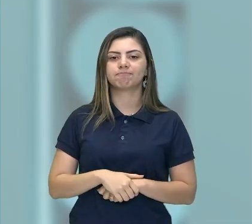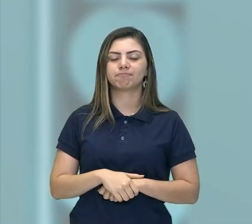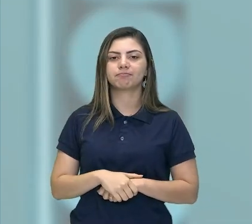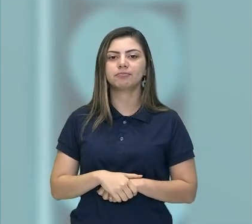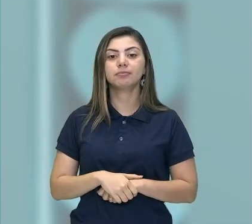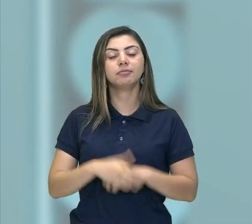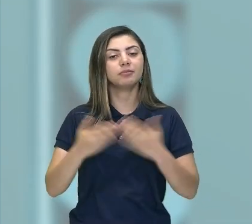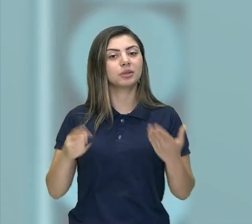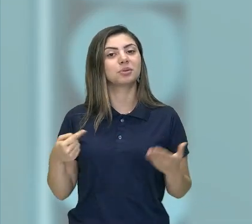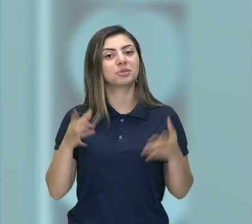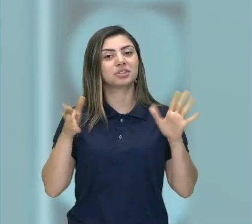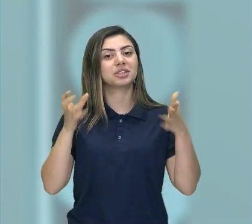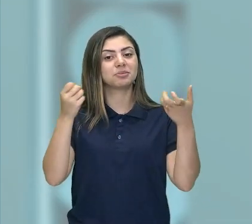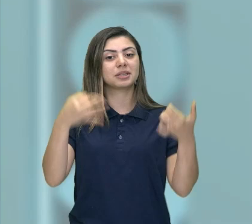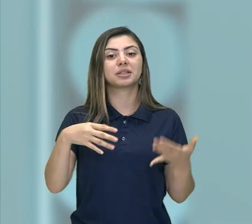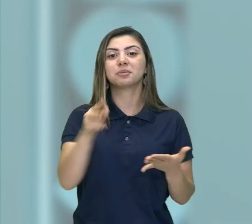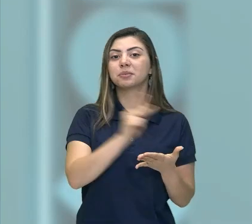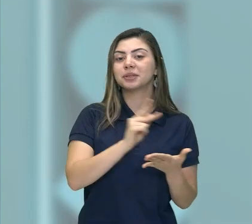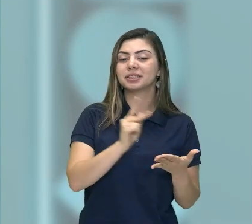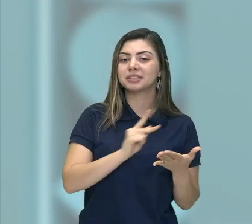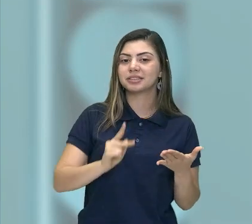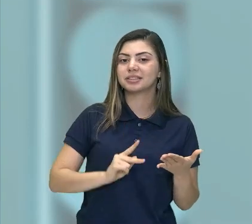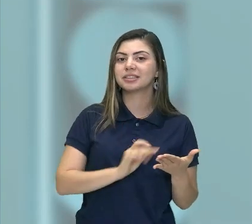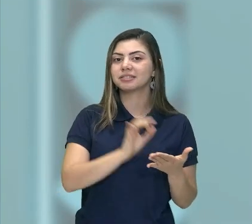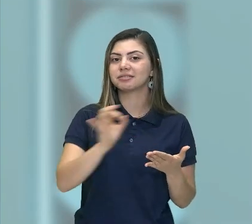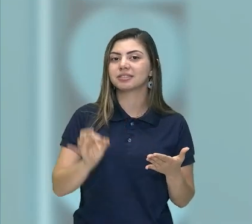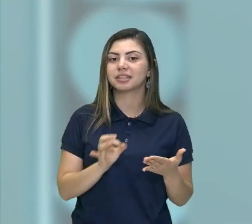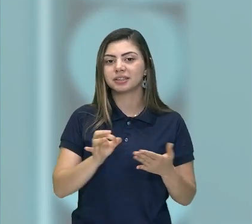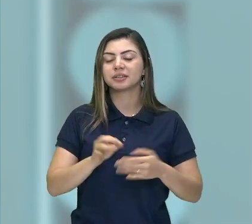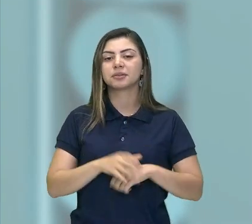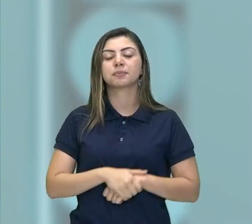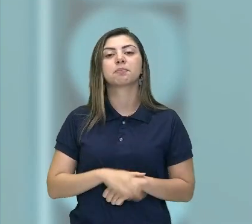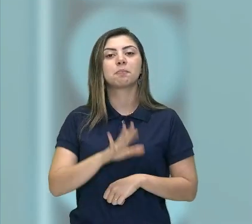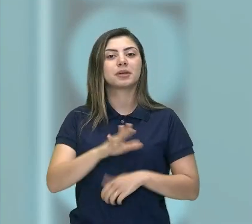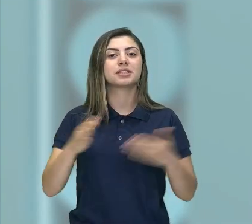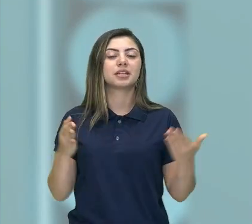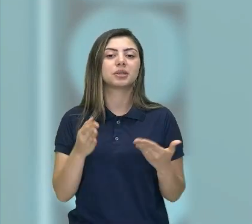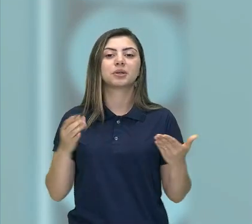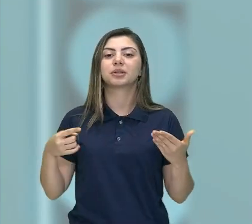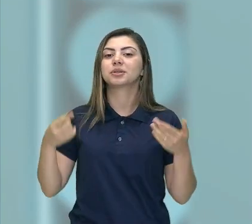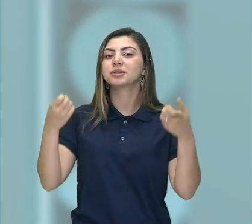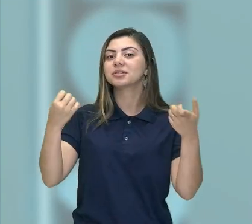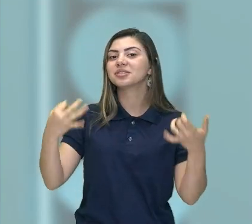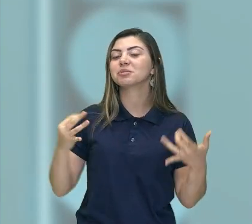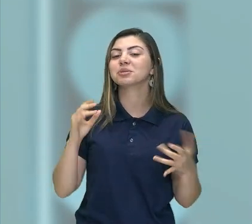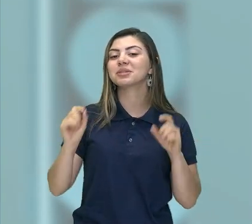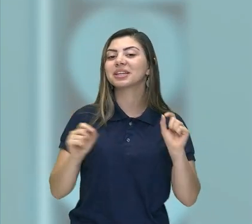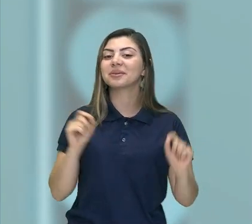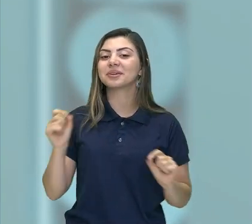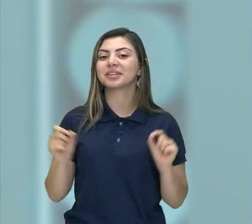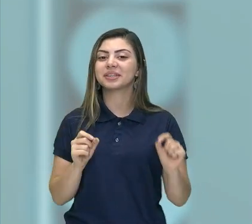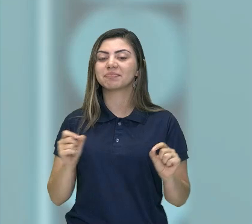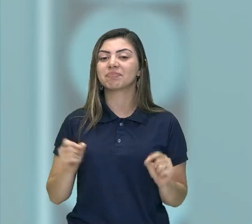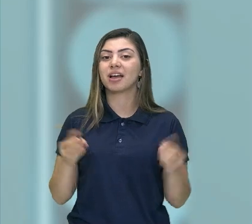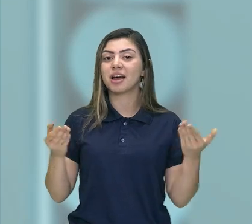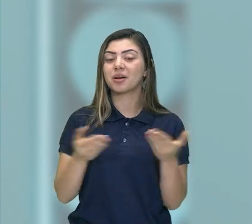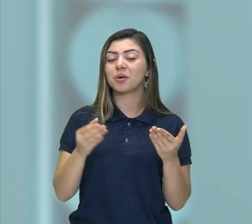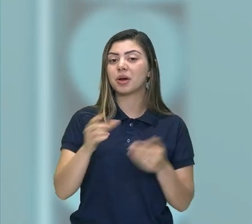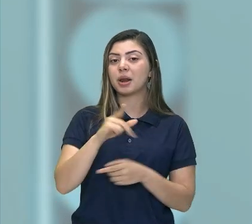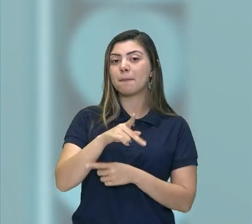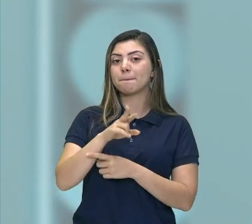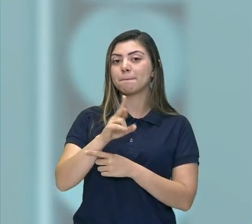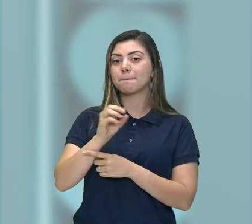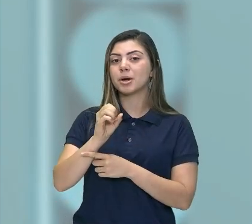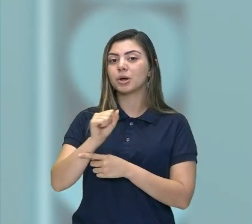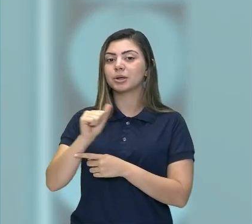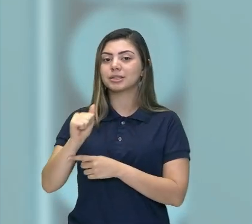sobre poesia, a do tropicalismo e a do croquetismo, e para falar um pouquinho sobre prosa, a gente trouxe para vocês